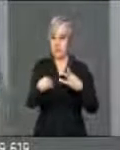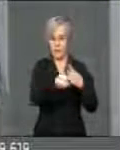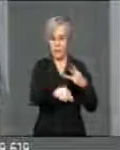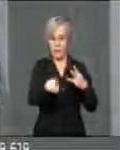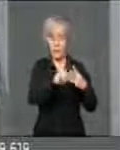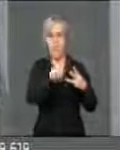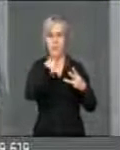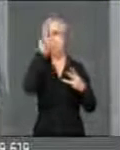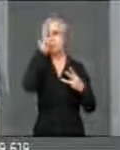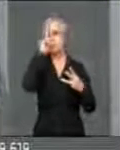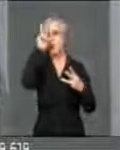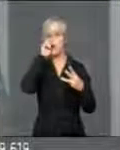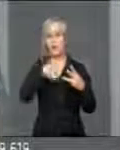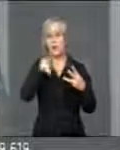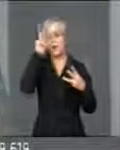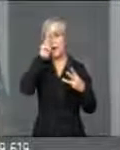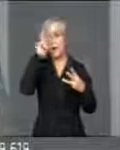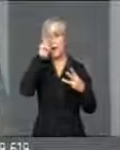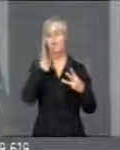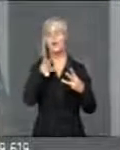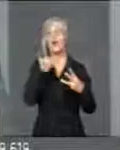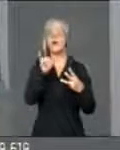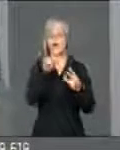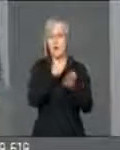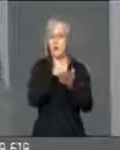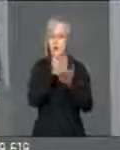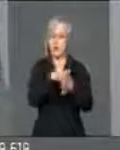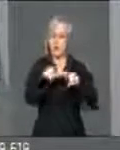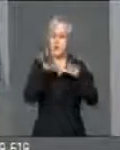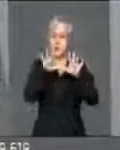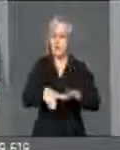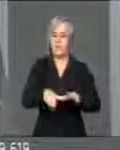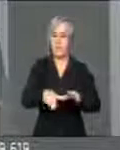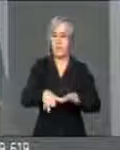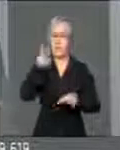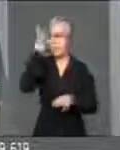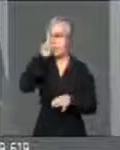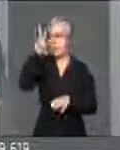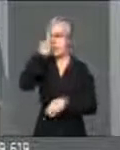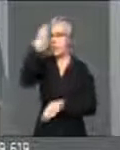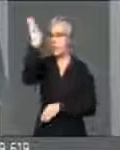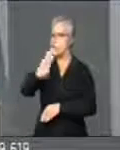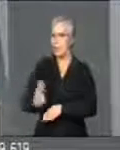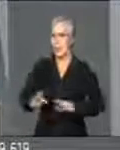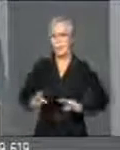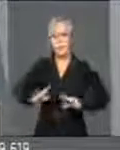será a história. A história vai sim registrar para os anais da história, para